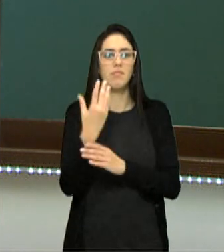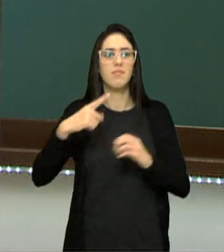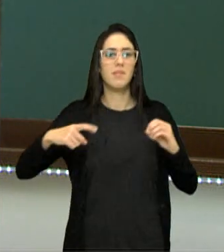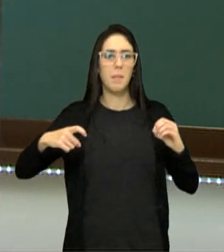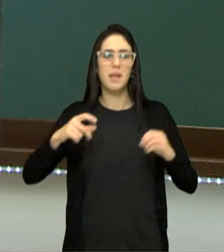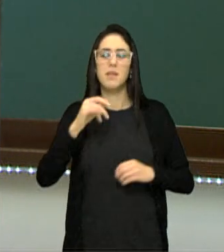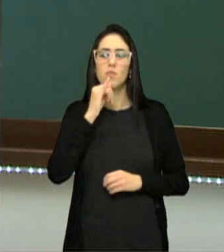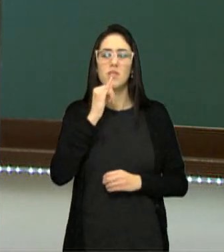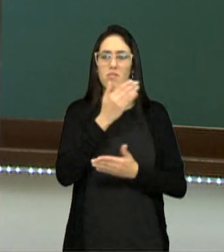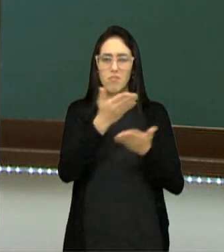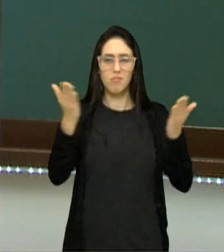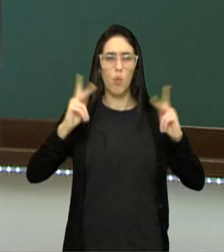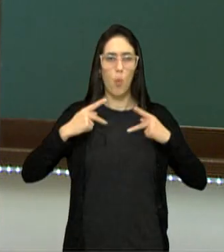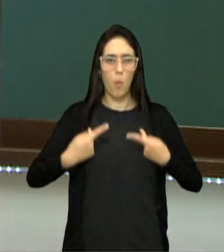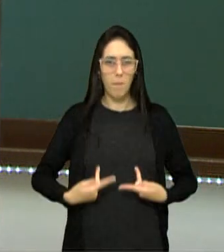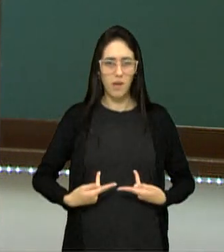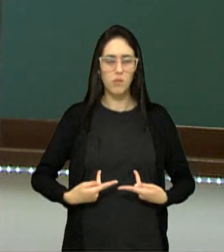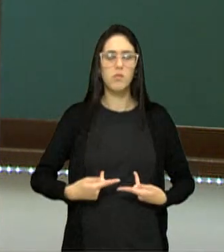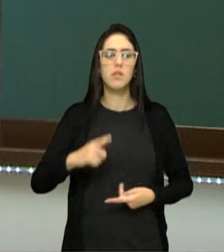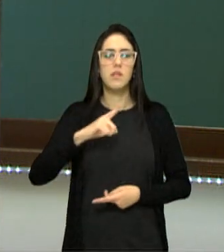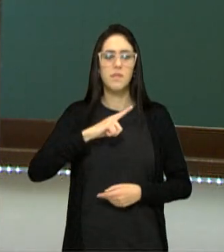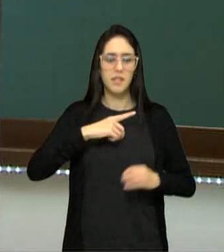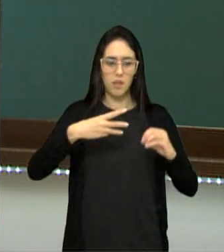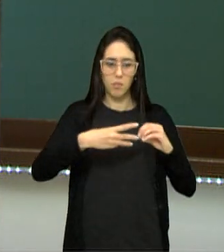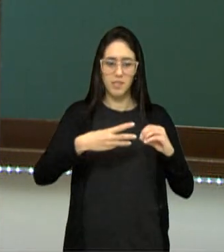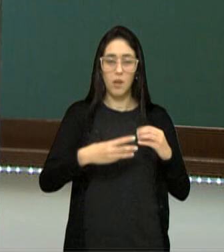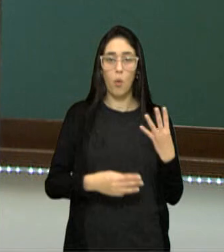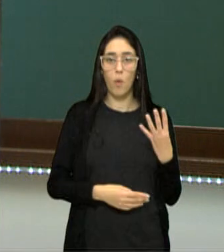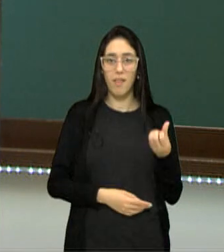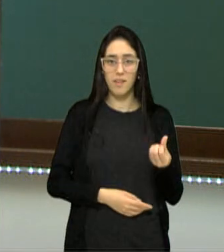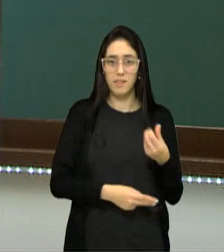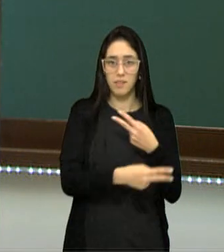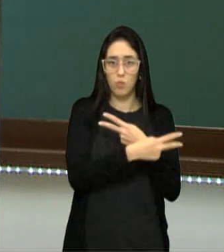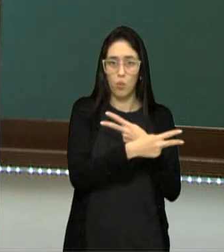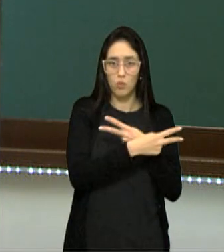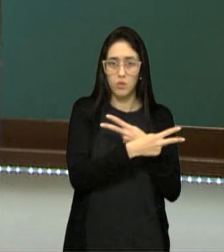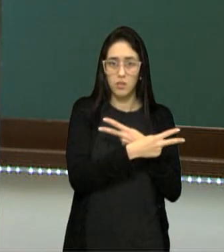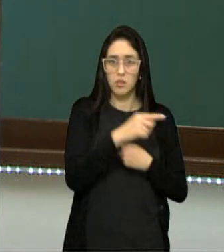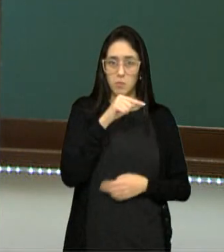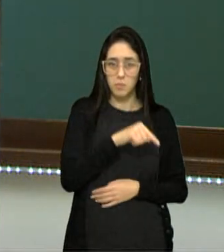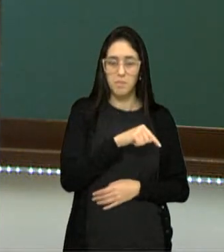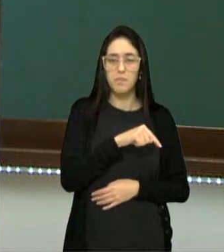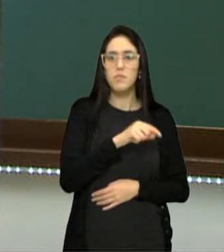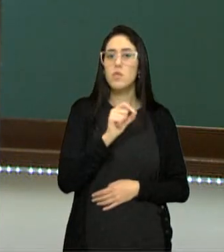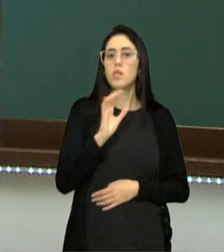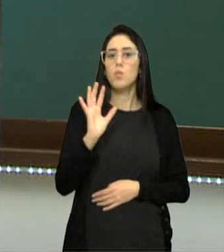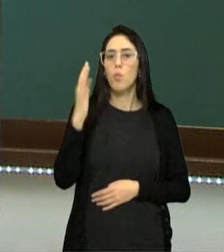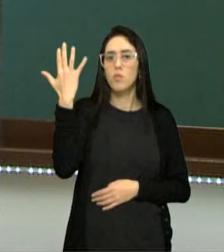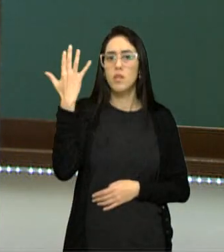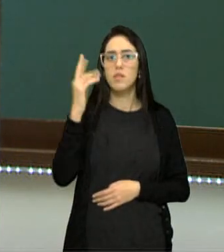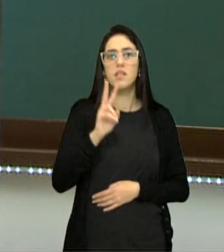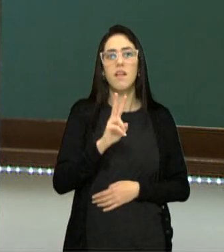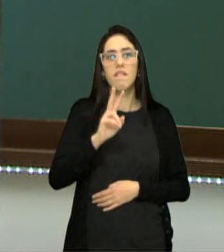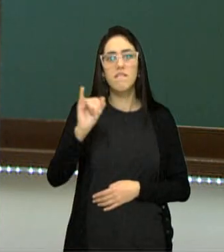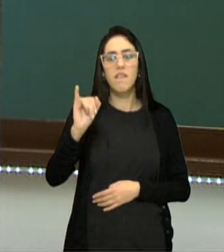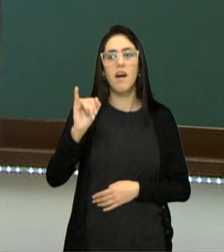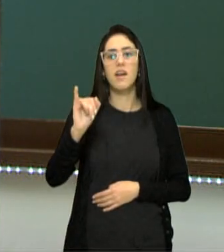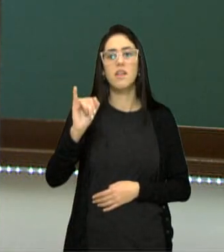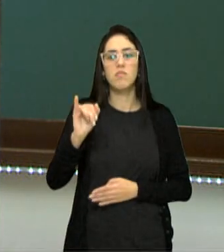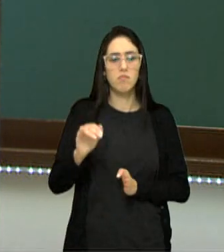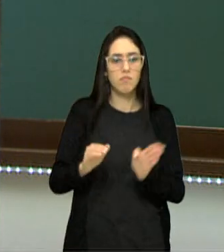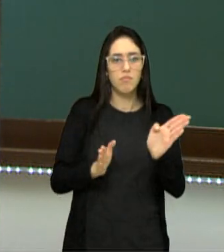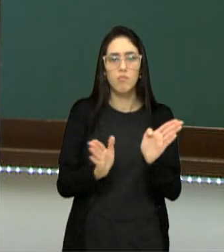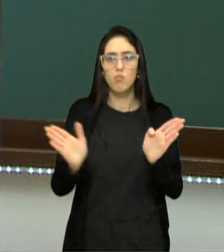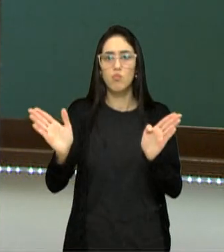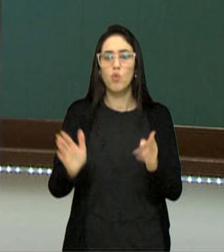ser humano. Uma célula inicial com 46 cromossomos, ou seja, uma célula diploide, ela vai sofrer 2 processos que a gente vai